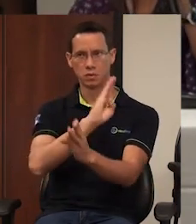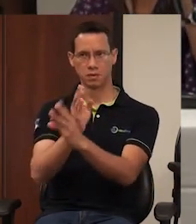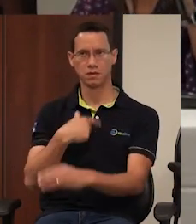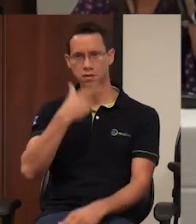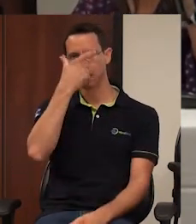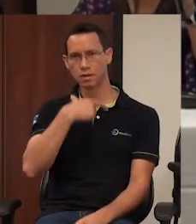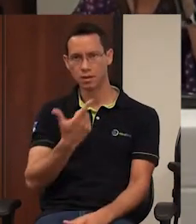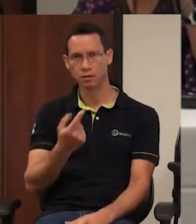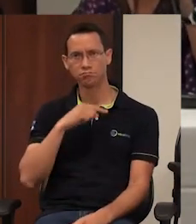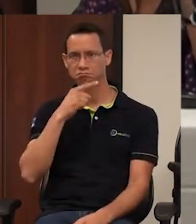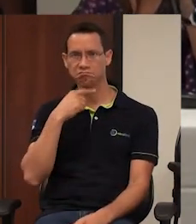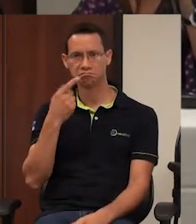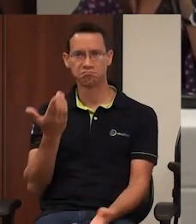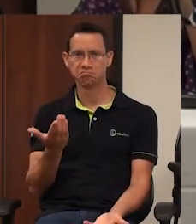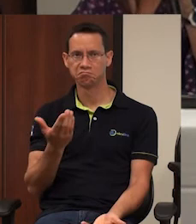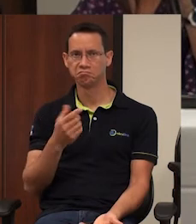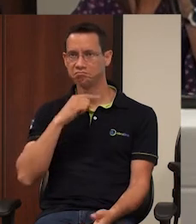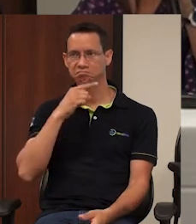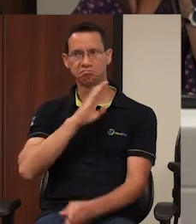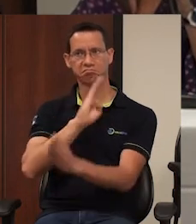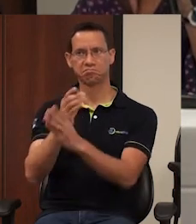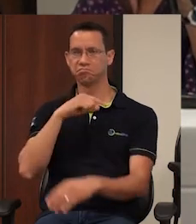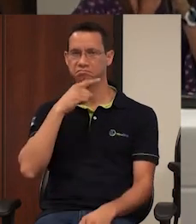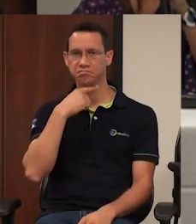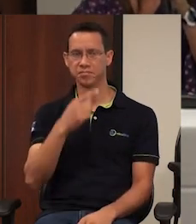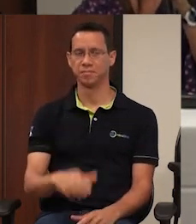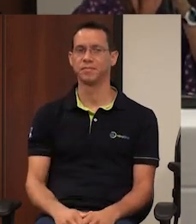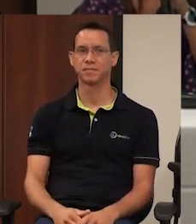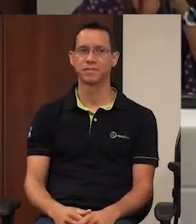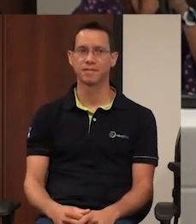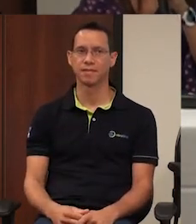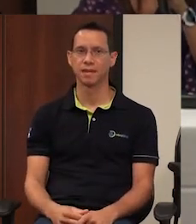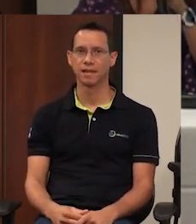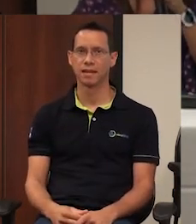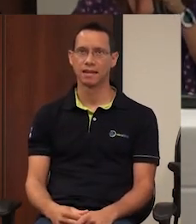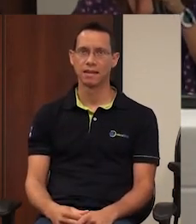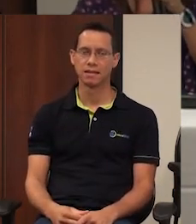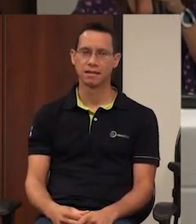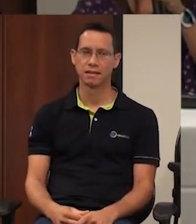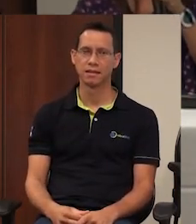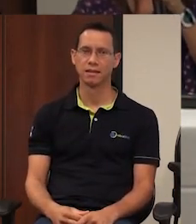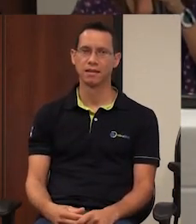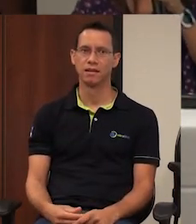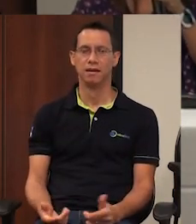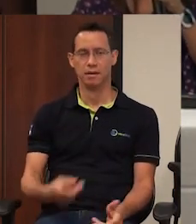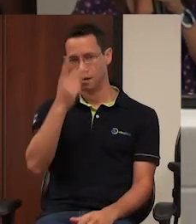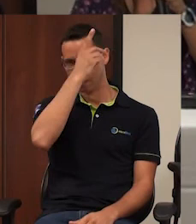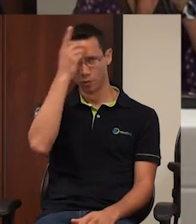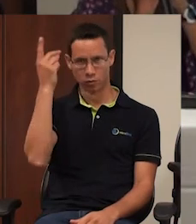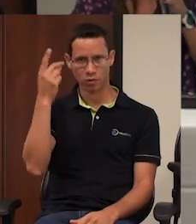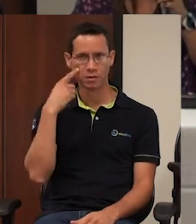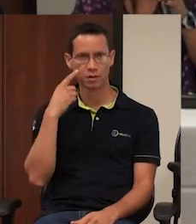ali só para se aproveitar do seu dinheiro. Não pode estar na cara, não é possível isso. Agora, eu falo o seguinte, olha, a pessoa